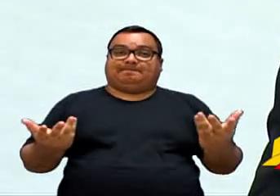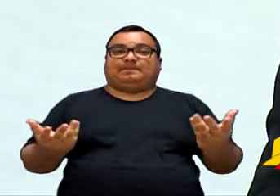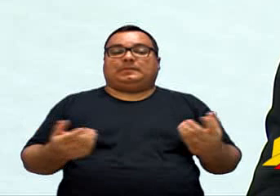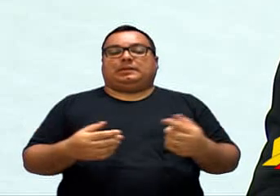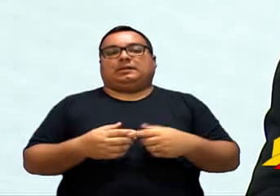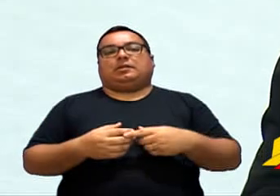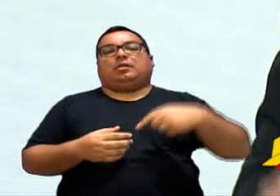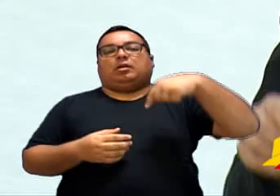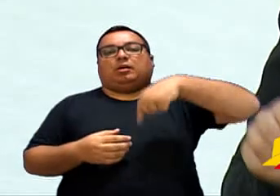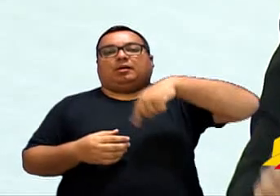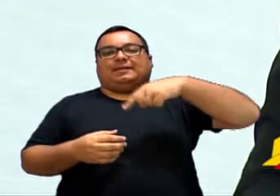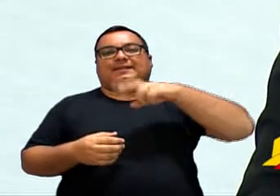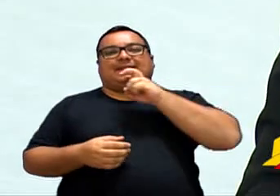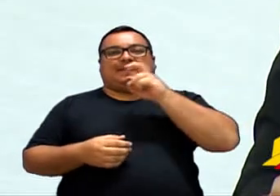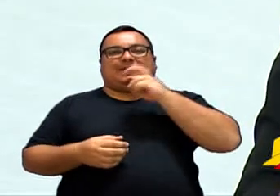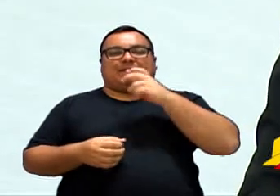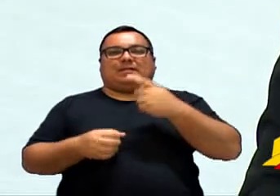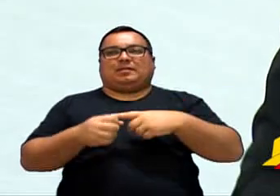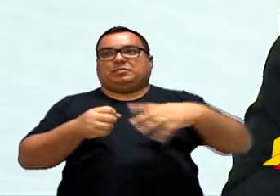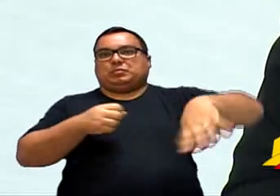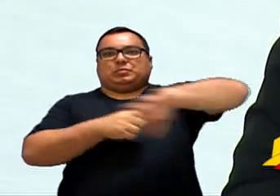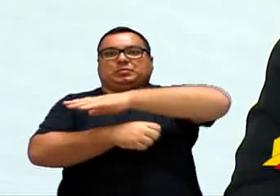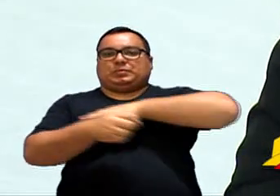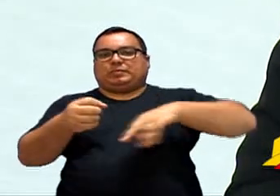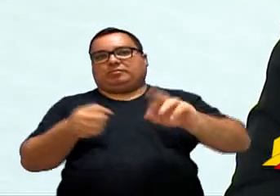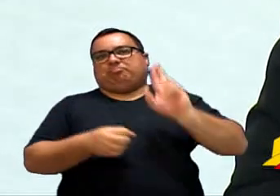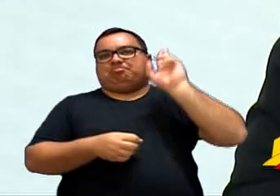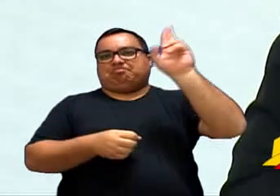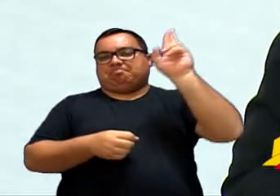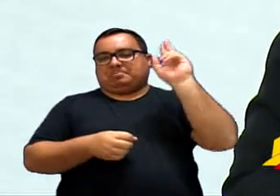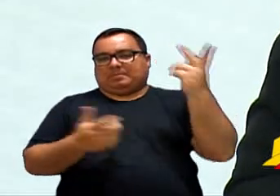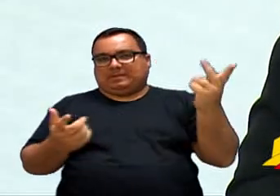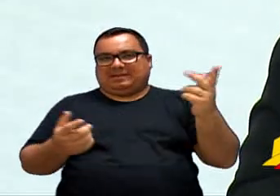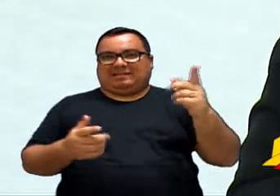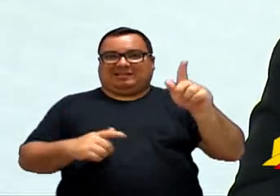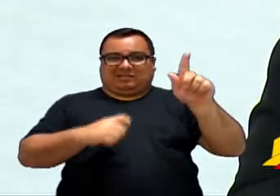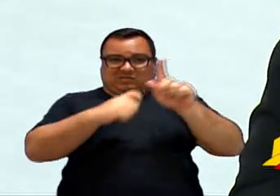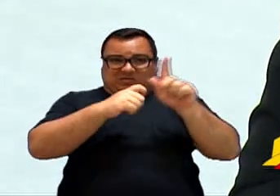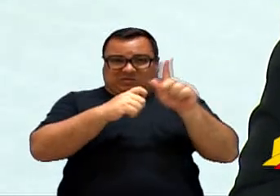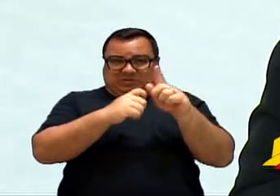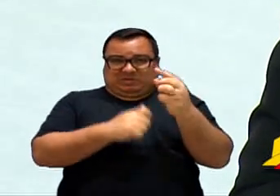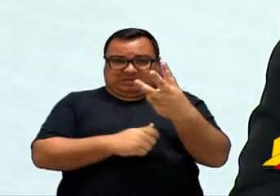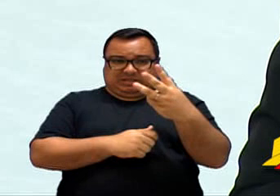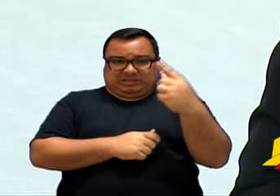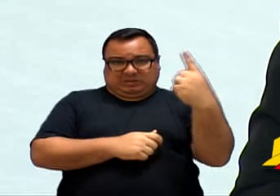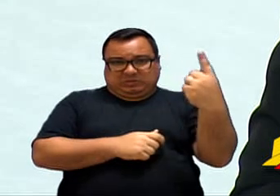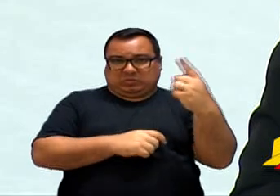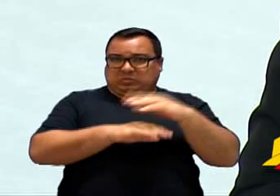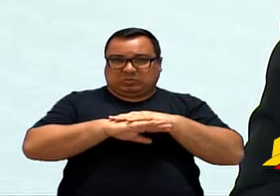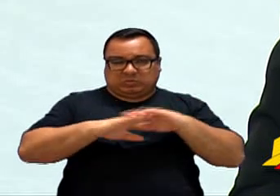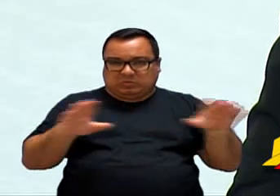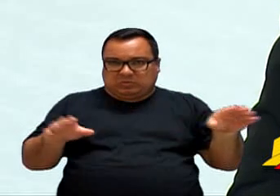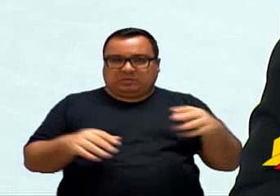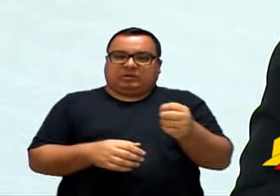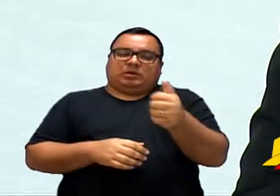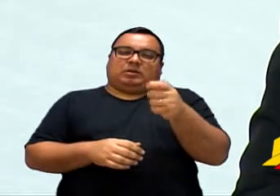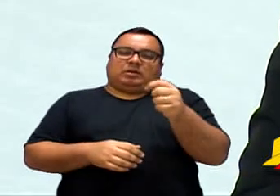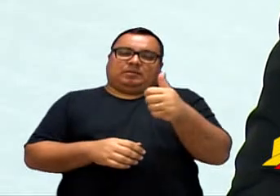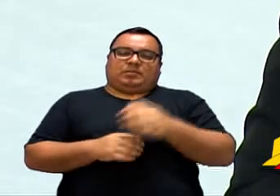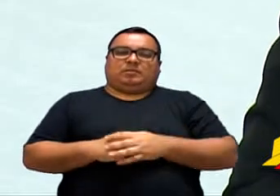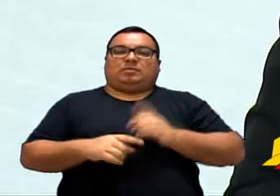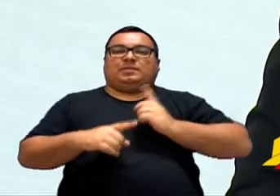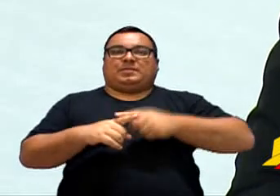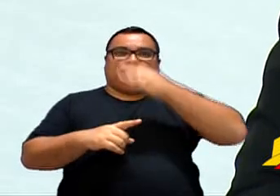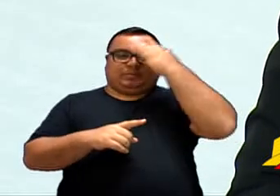região metropolitana, ter apenas 31 ginecologistas servidores na prefeitura. Quando nós